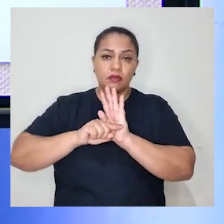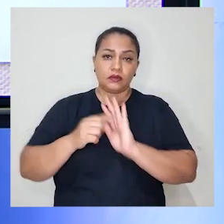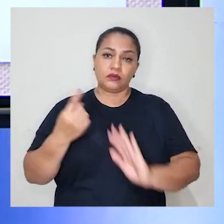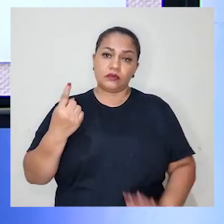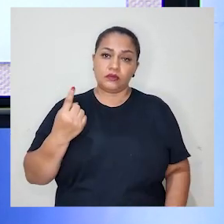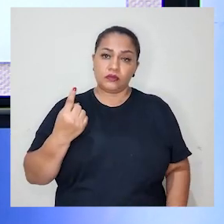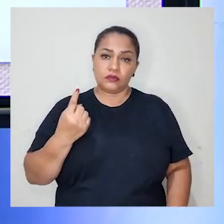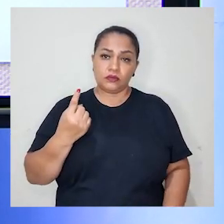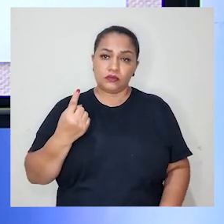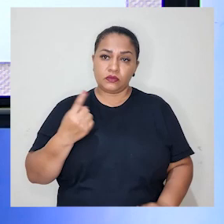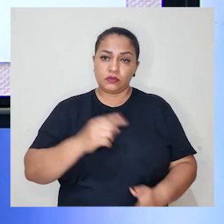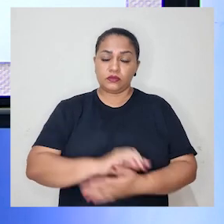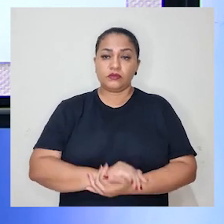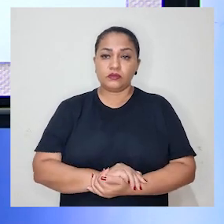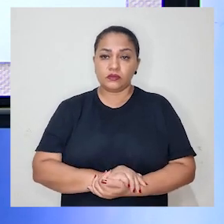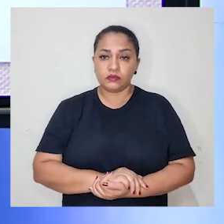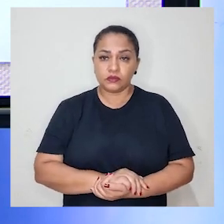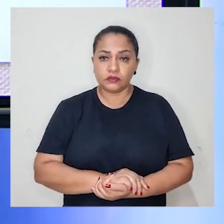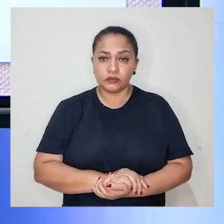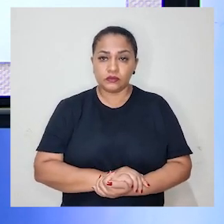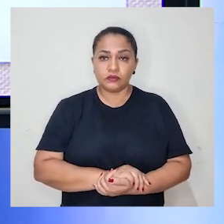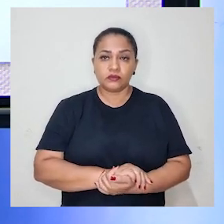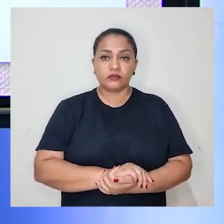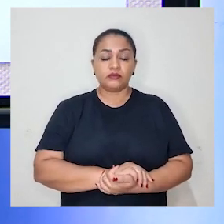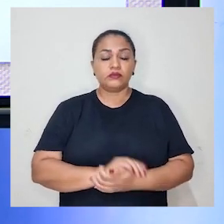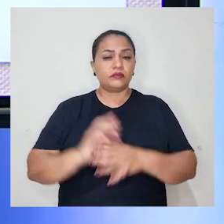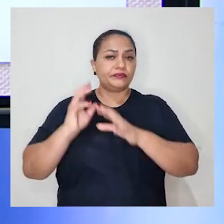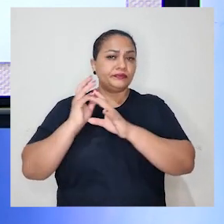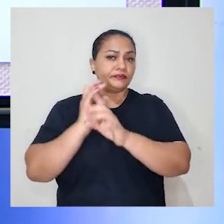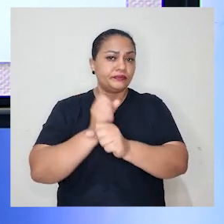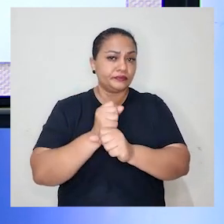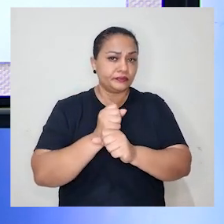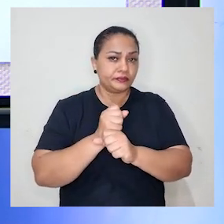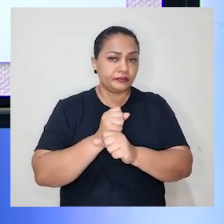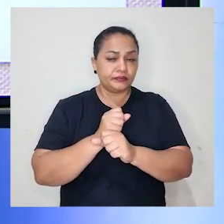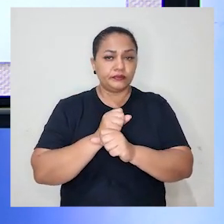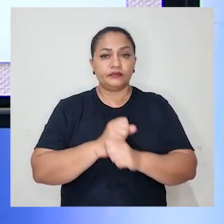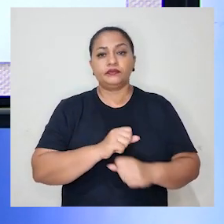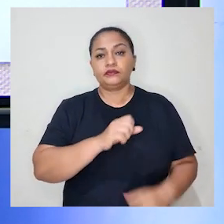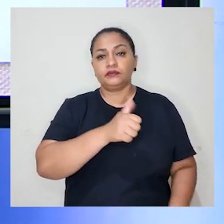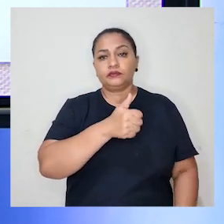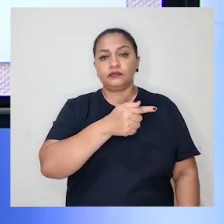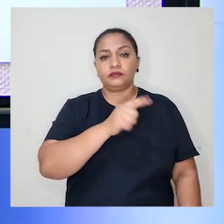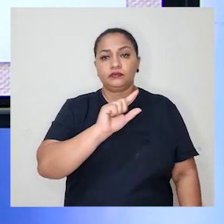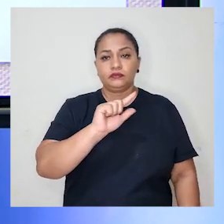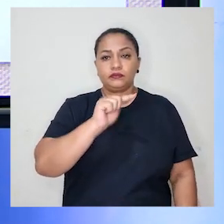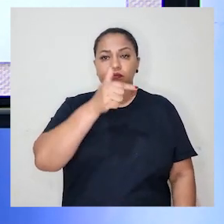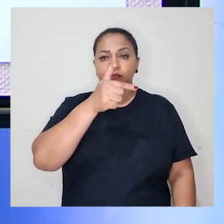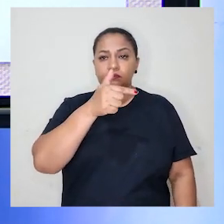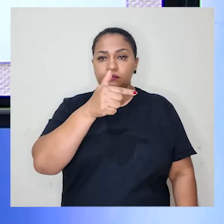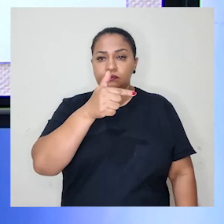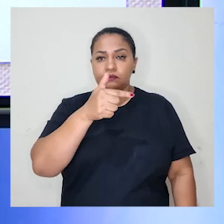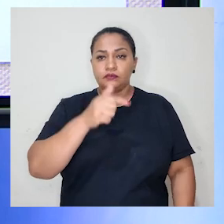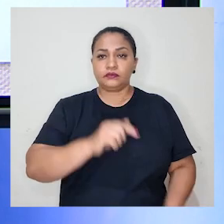uma unidade. Então, vamos calcular. O quadrado do número 17 está